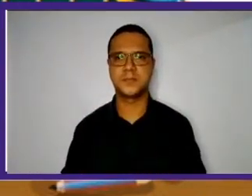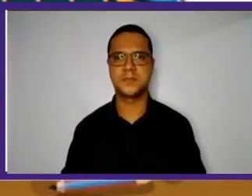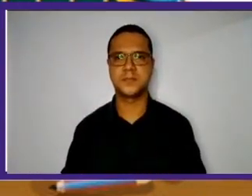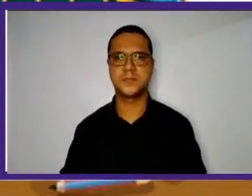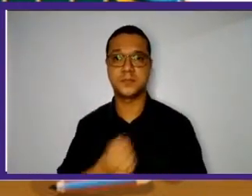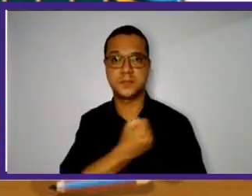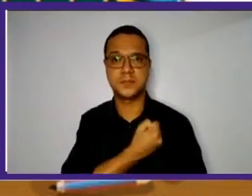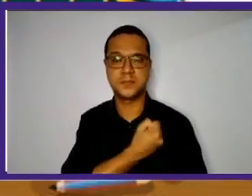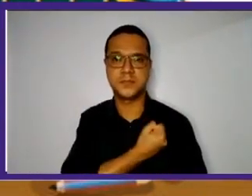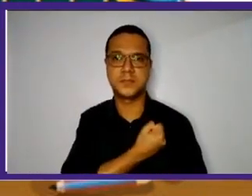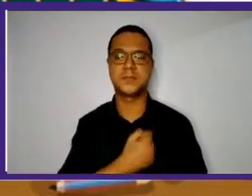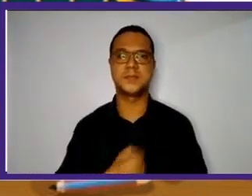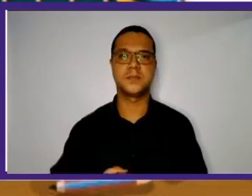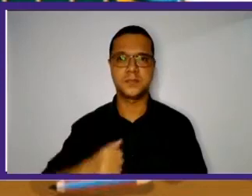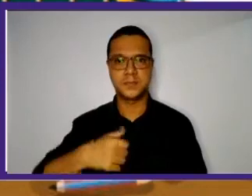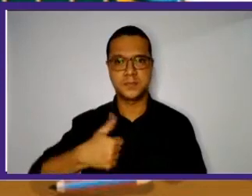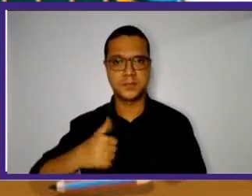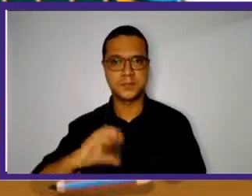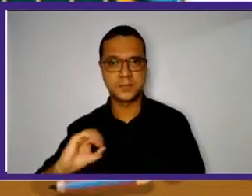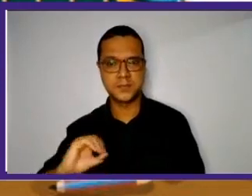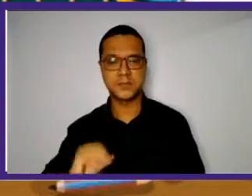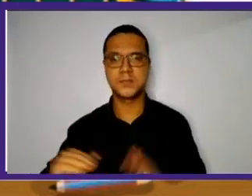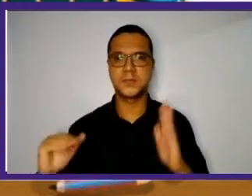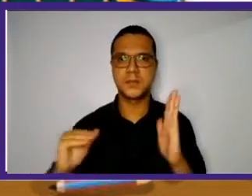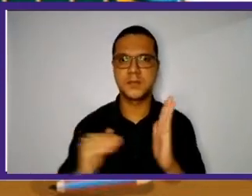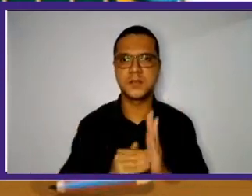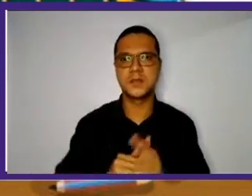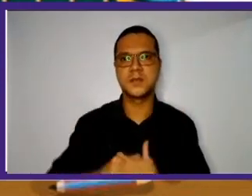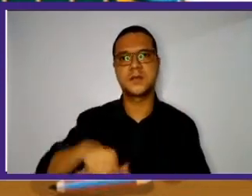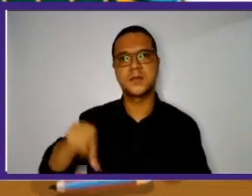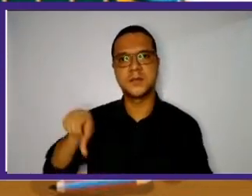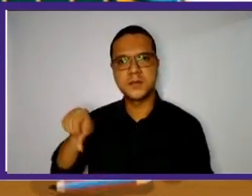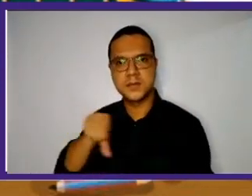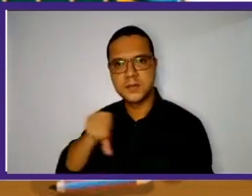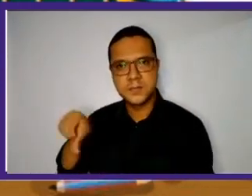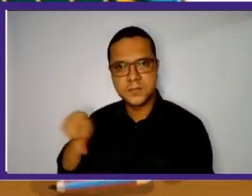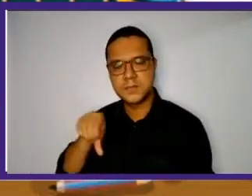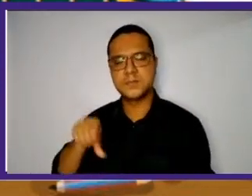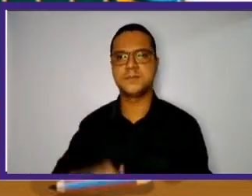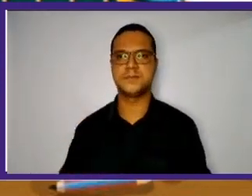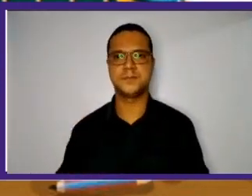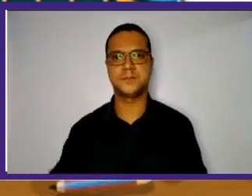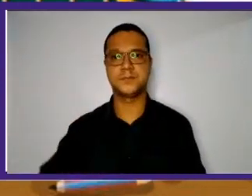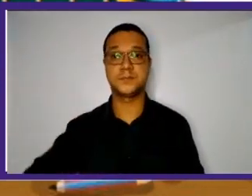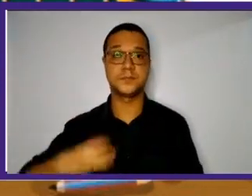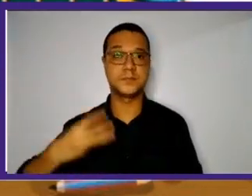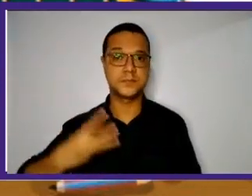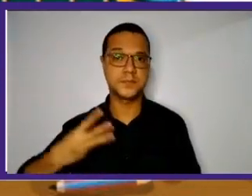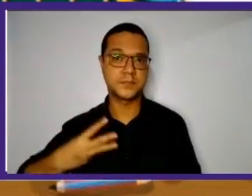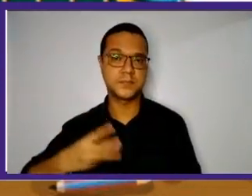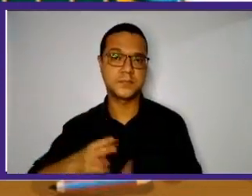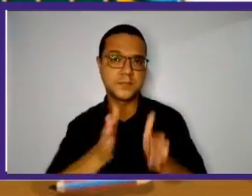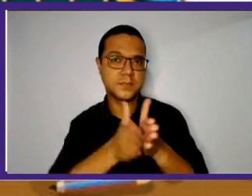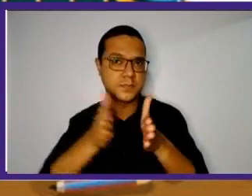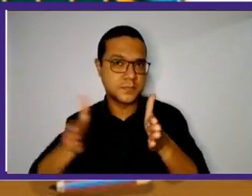dezena, os numerais que vão do 10 até o 99. E a terceira